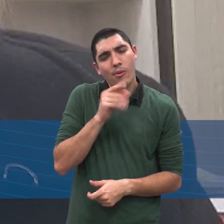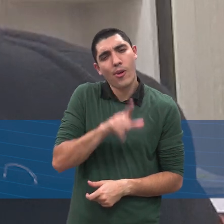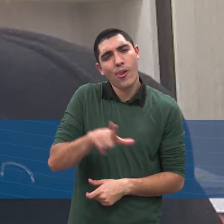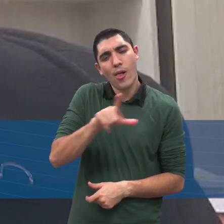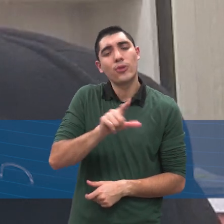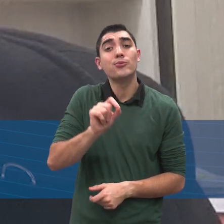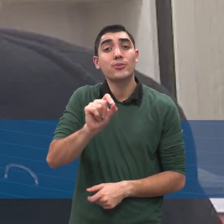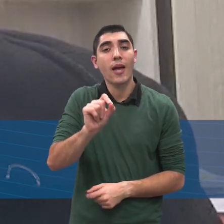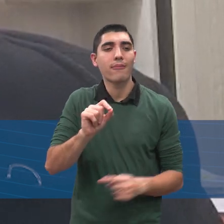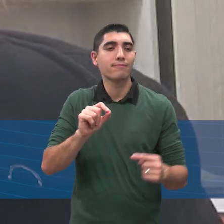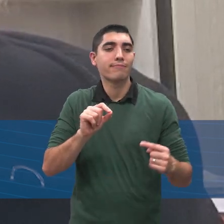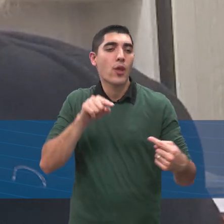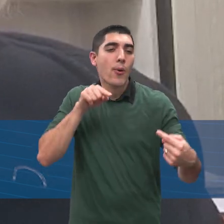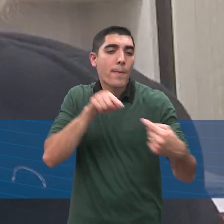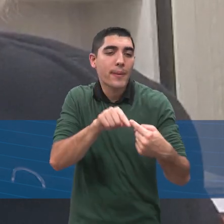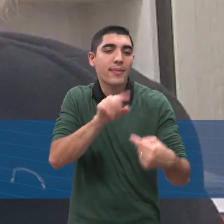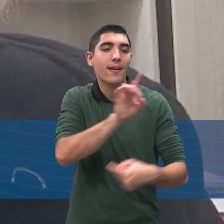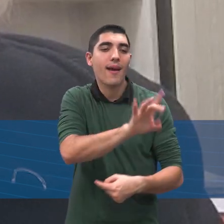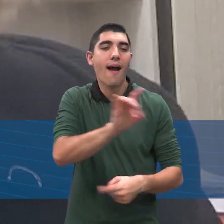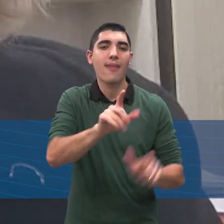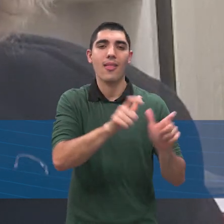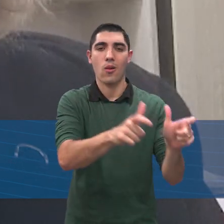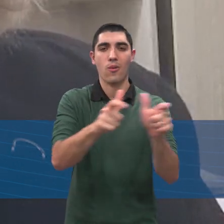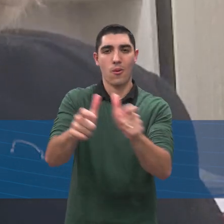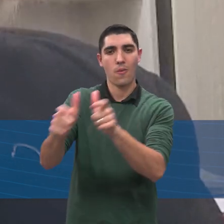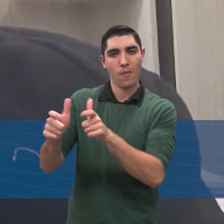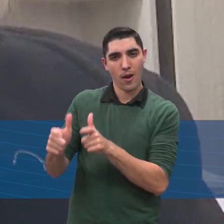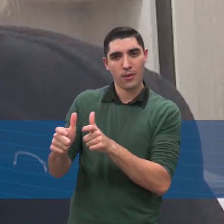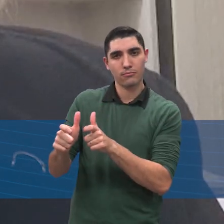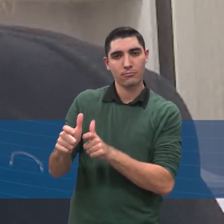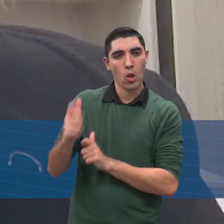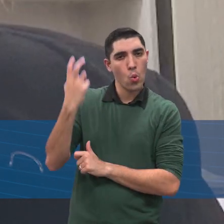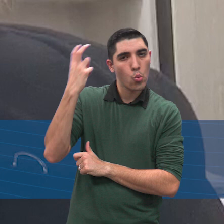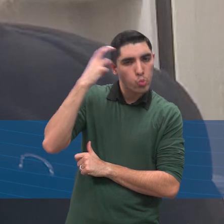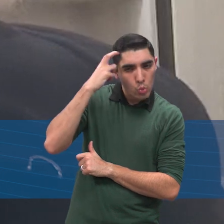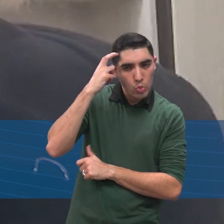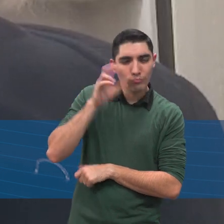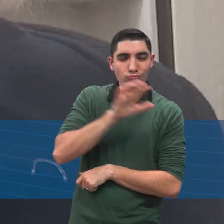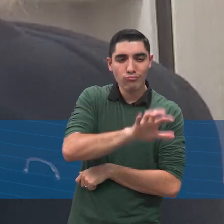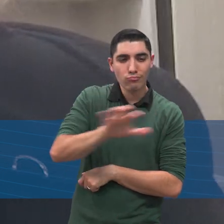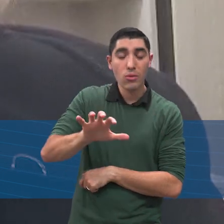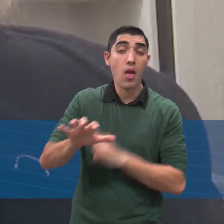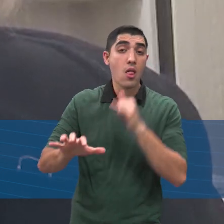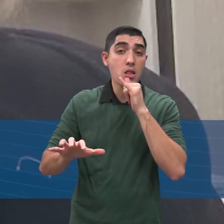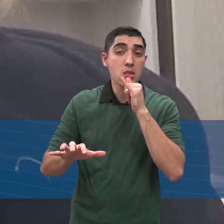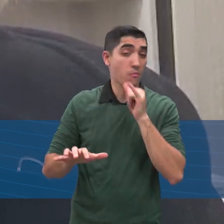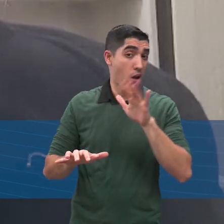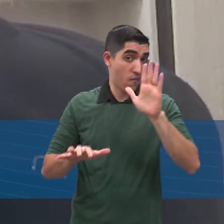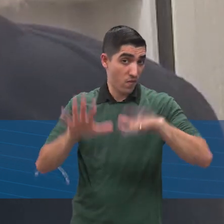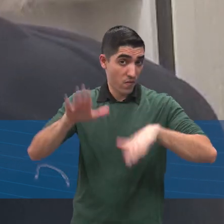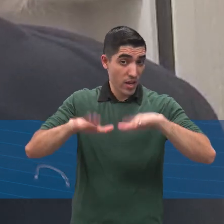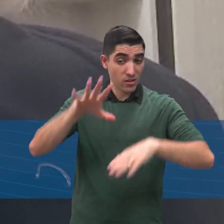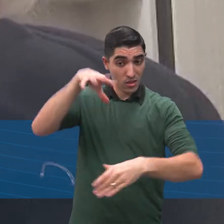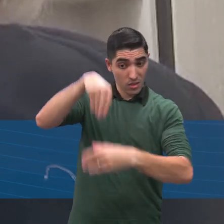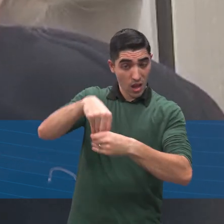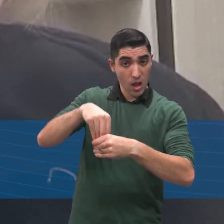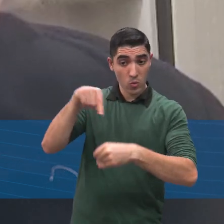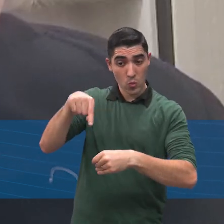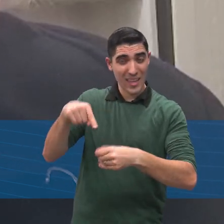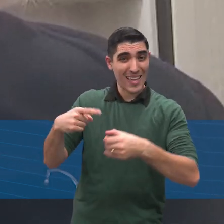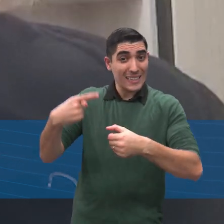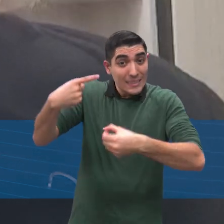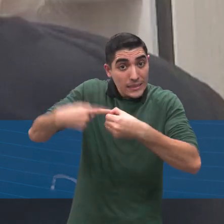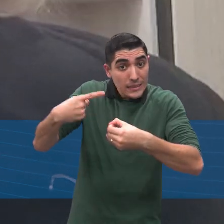que é intrínseco à natureza dos lugares, né? Então, uma cidade, cidades diferentes